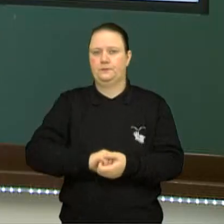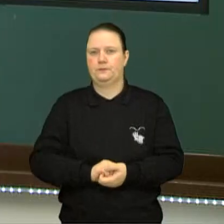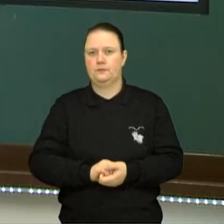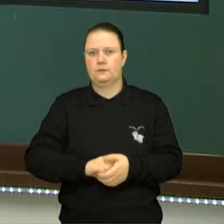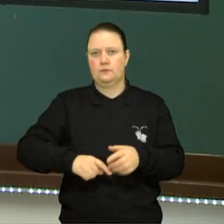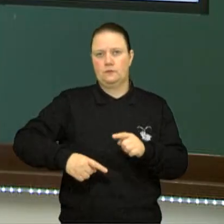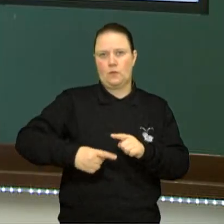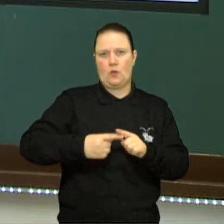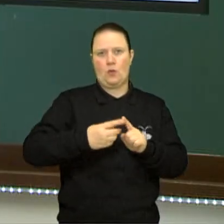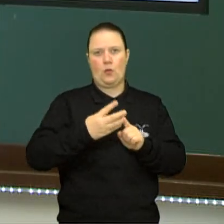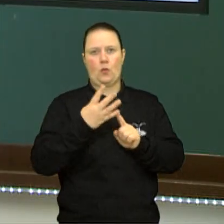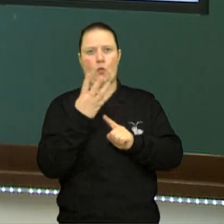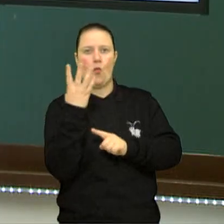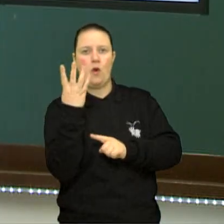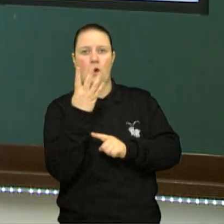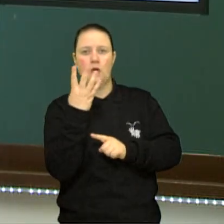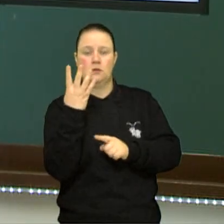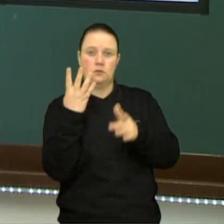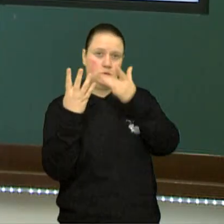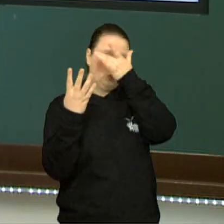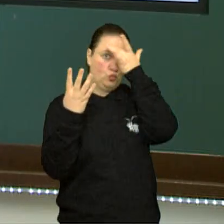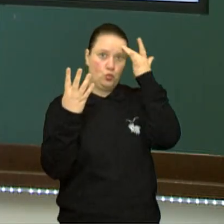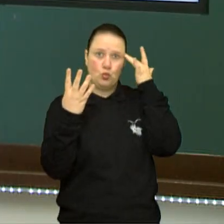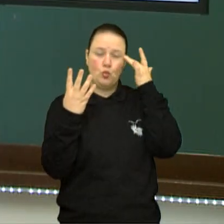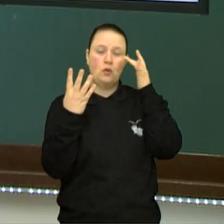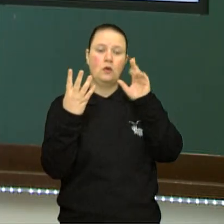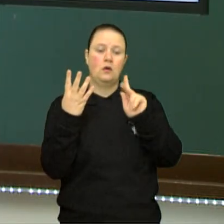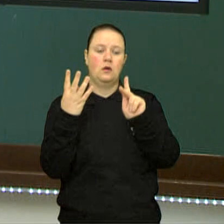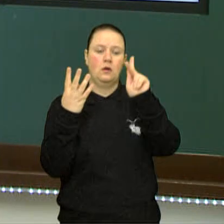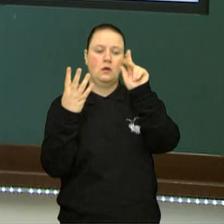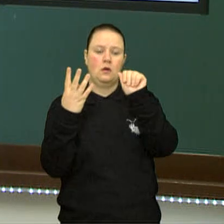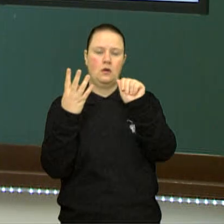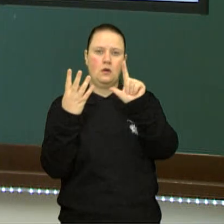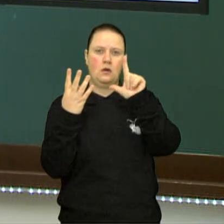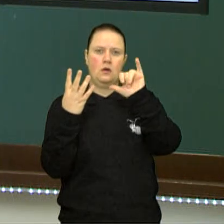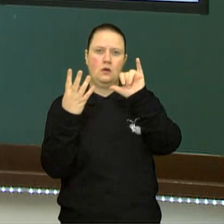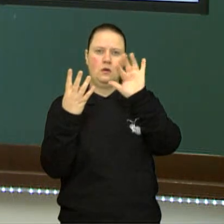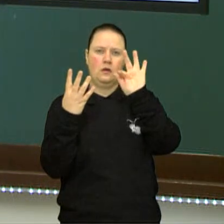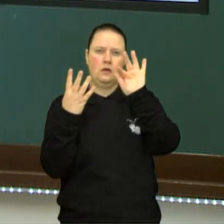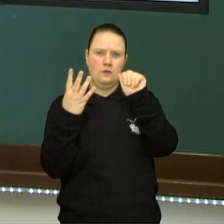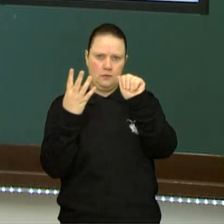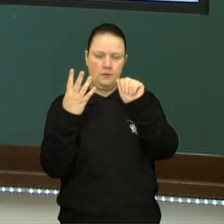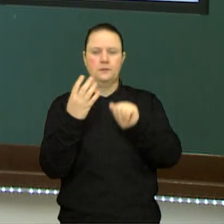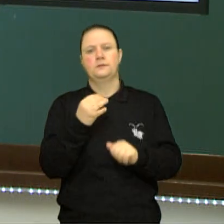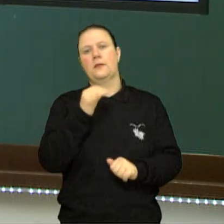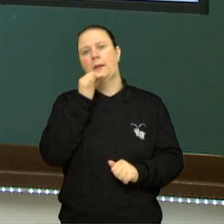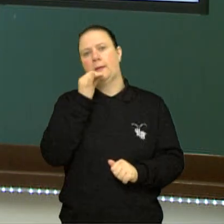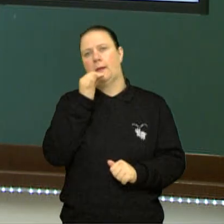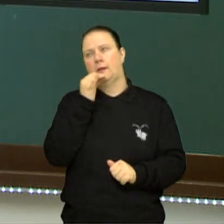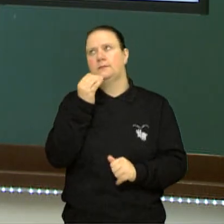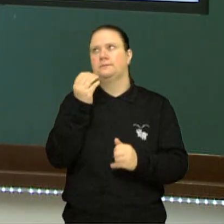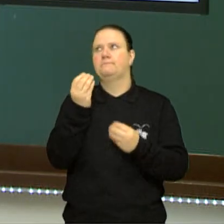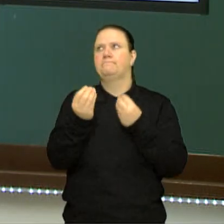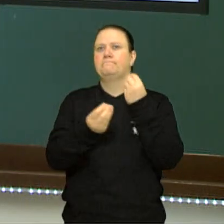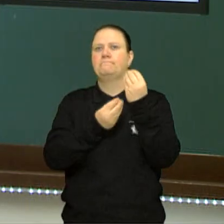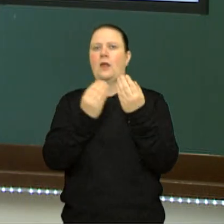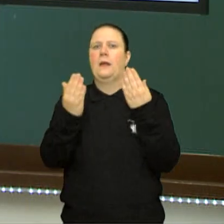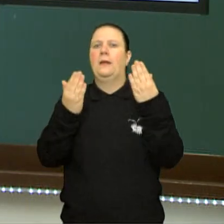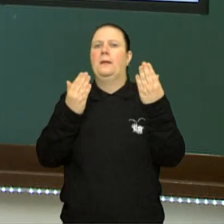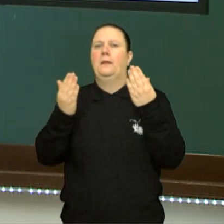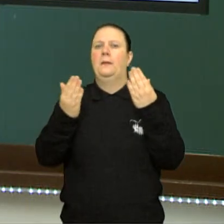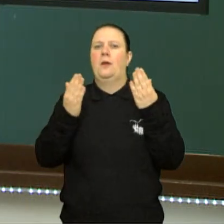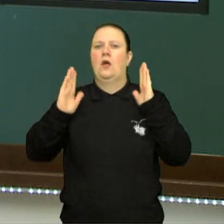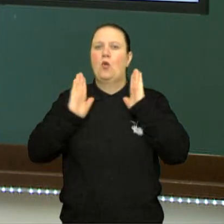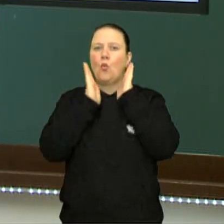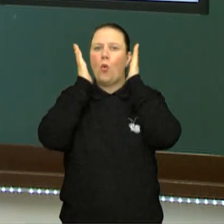primeiros califas, né, que são ali, como que eu posso dar um exemplo assim próximo? Imaginem um papa, né, mas com relações diferentes, tá,